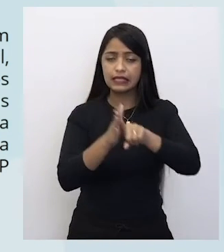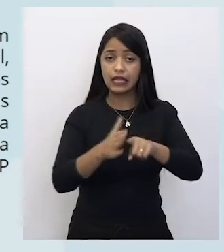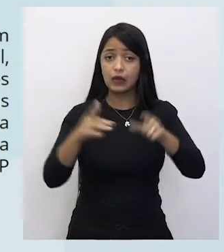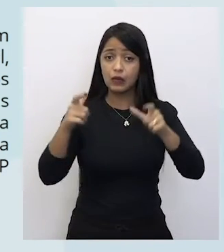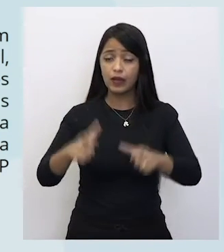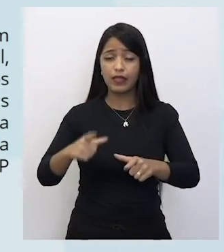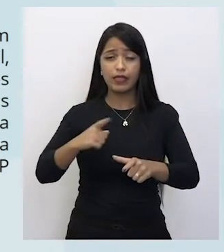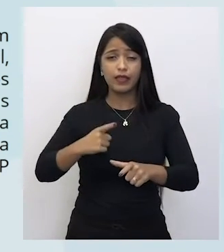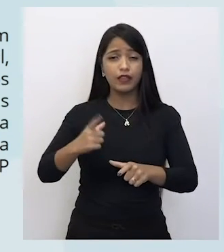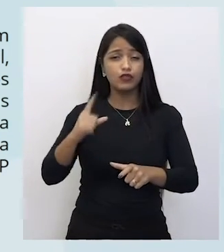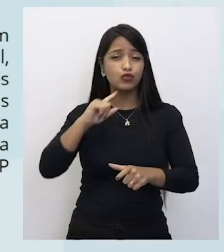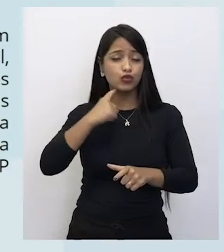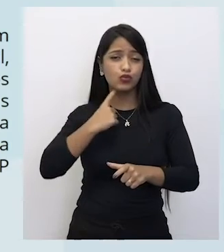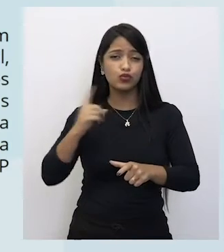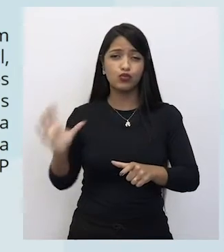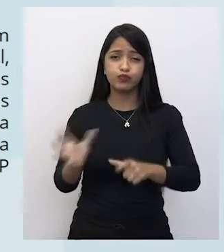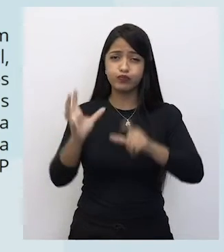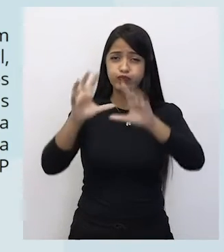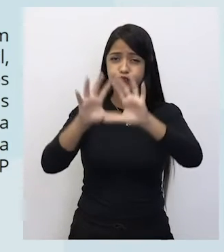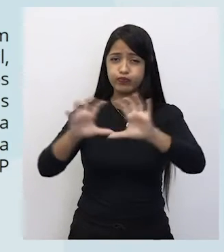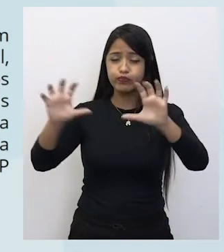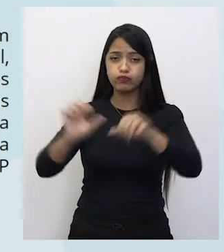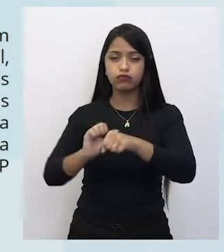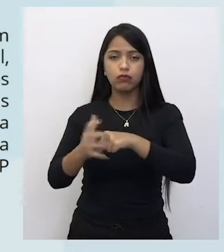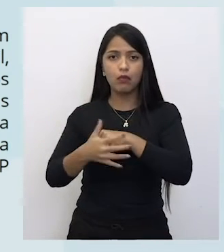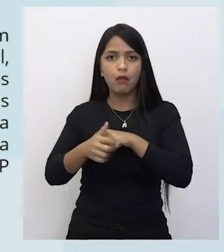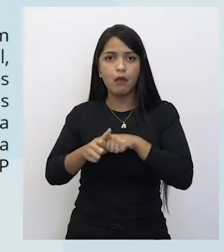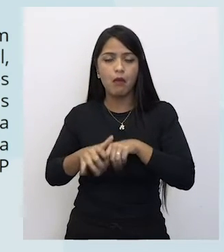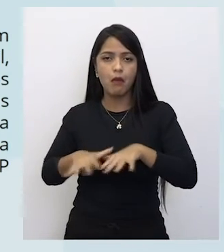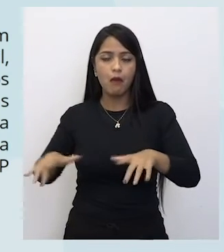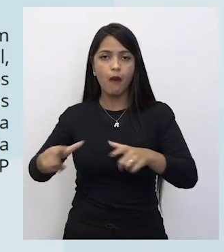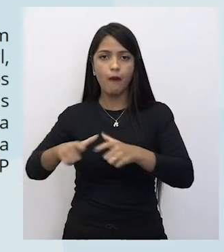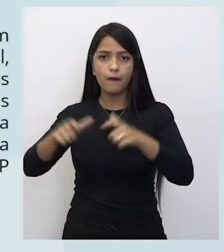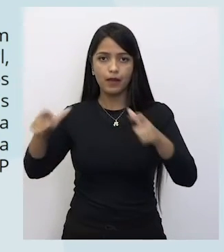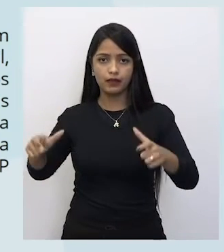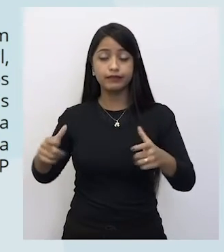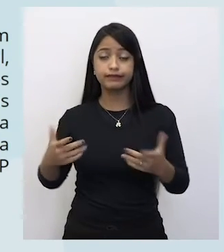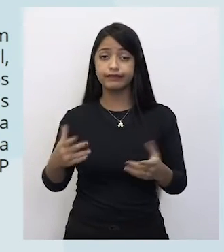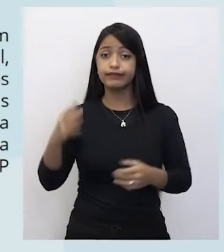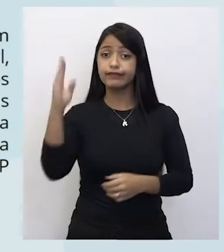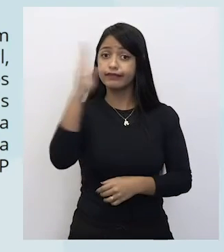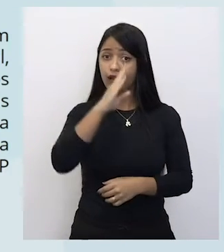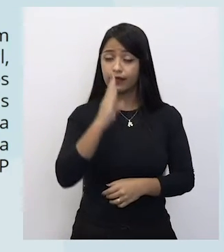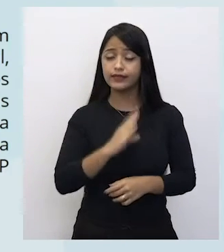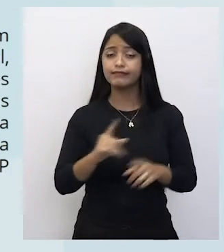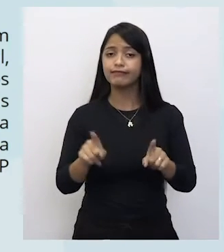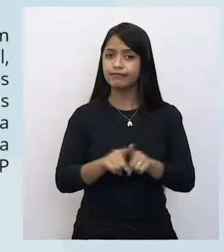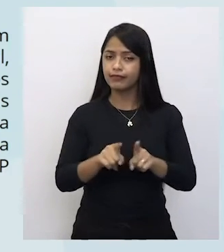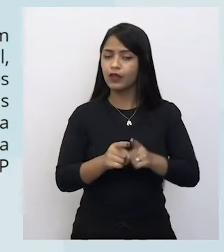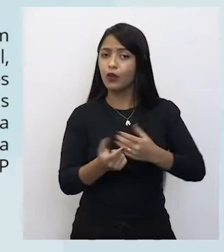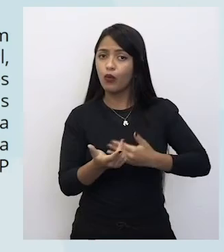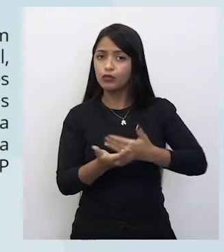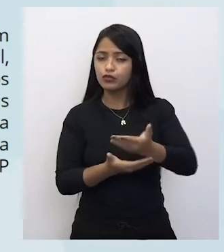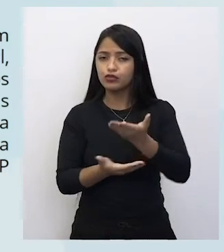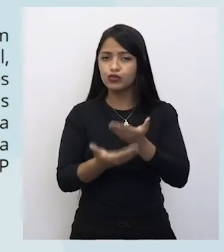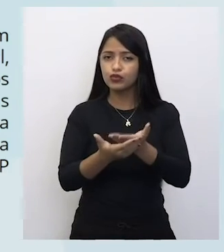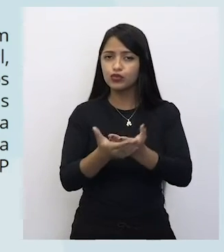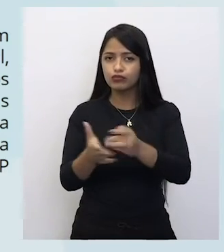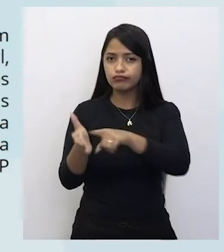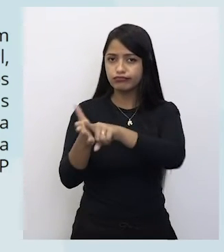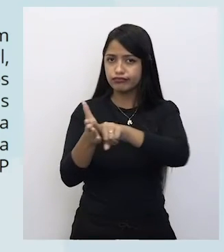é maior, há maior propagação. No Brasil, também já foram iniciados estudos nesse